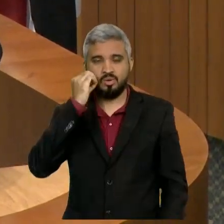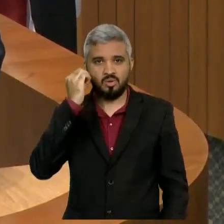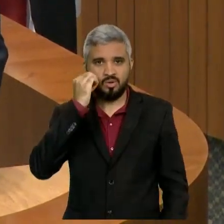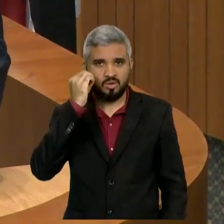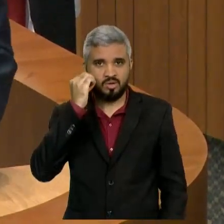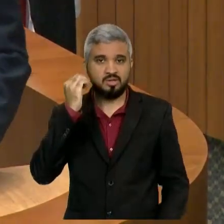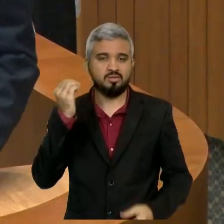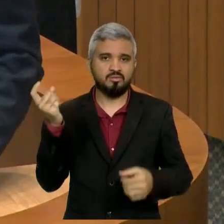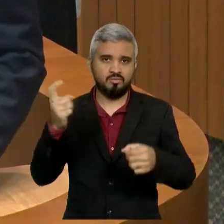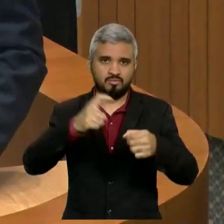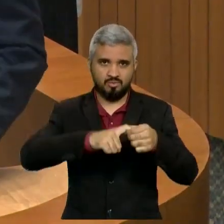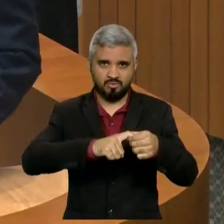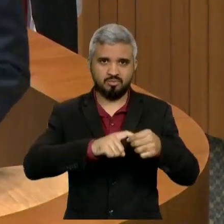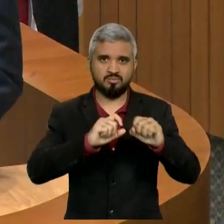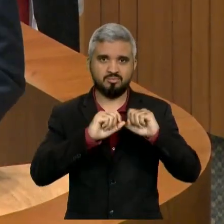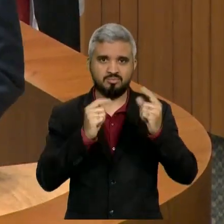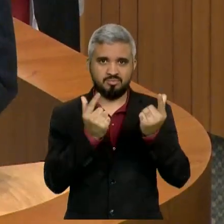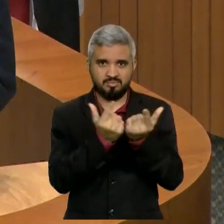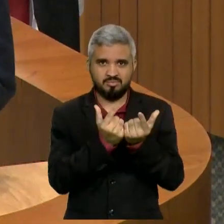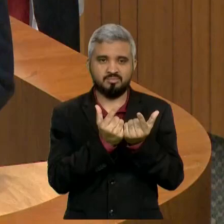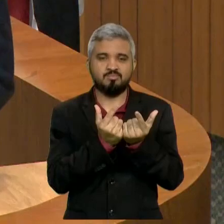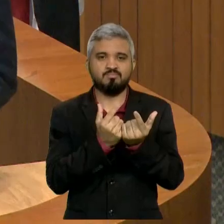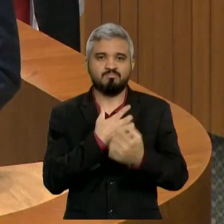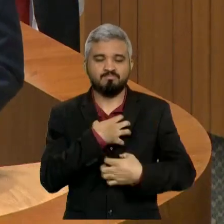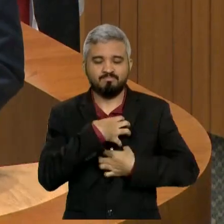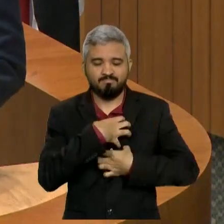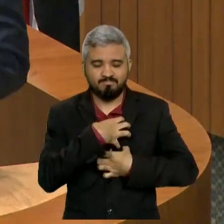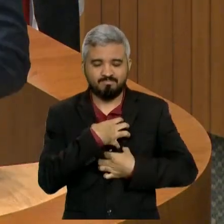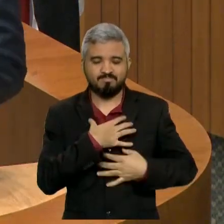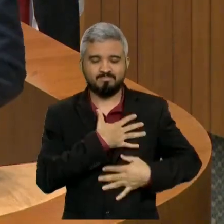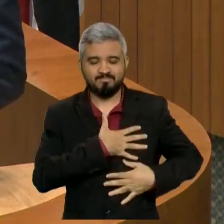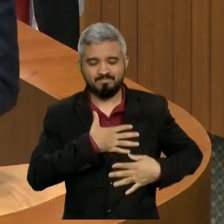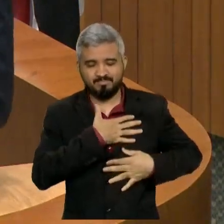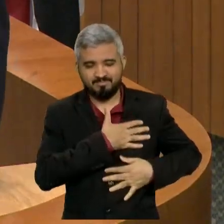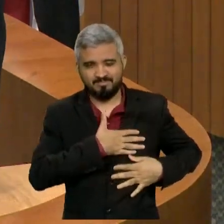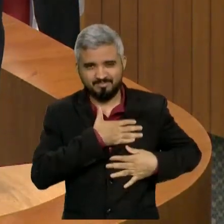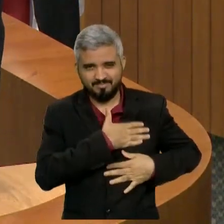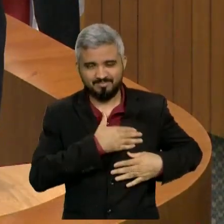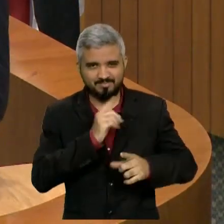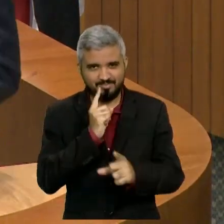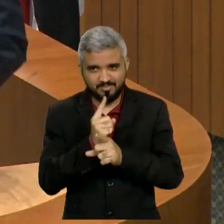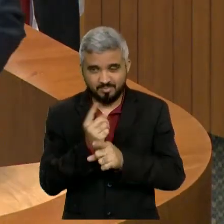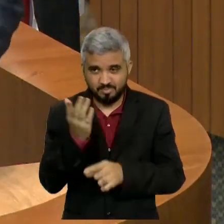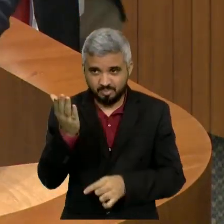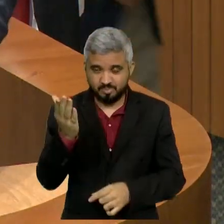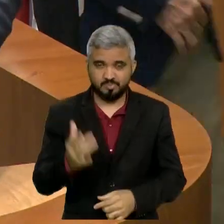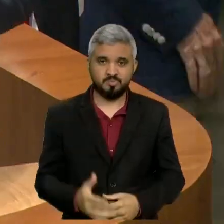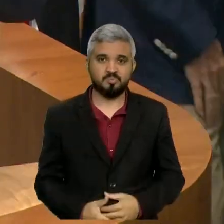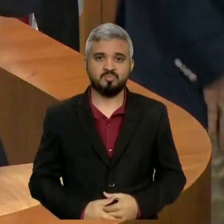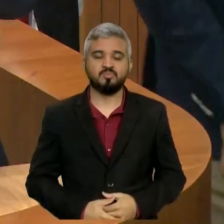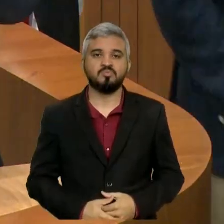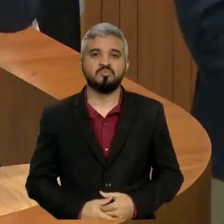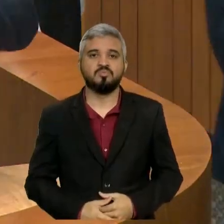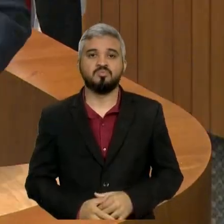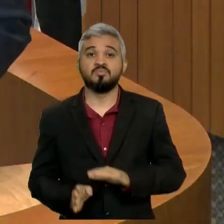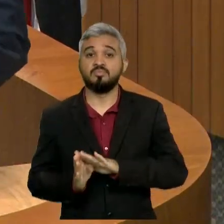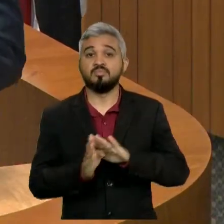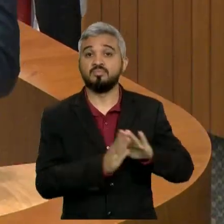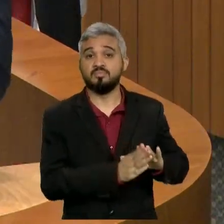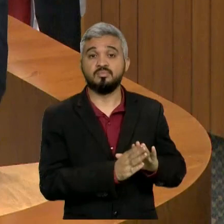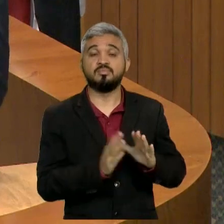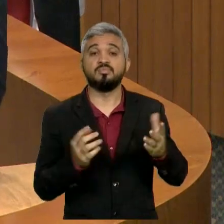Uma satisfação contar contigo aqui no Parlamento novamente. Suba a tribuna para trazer uma